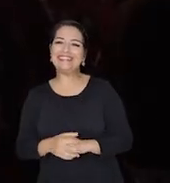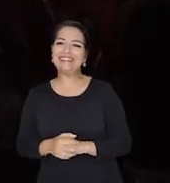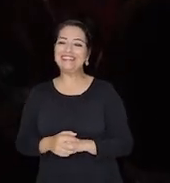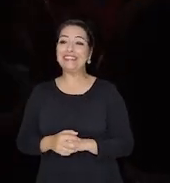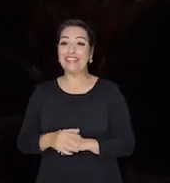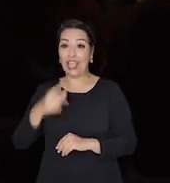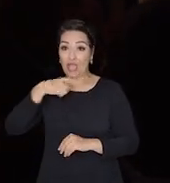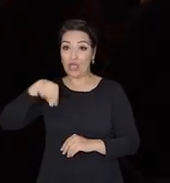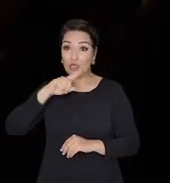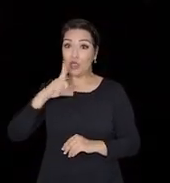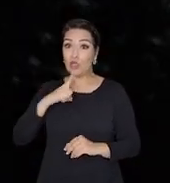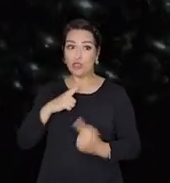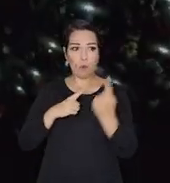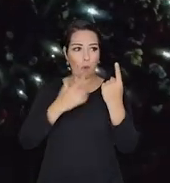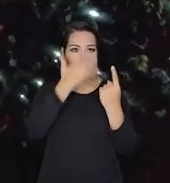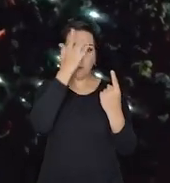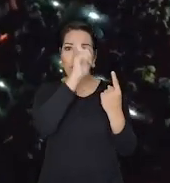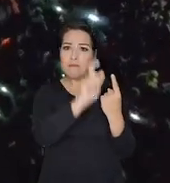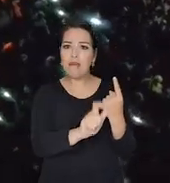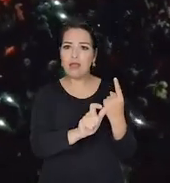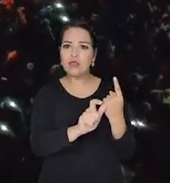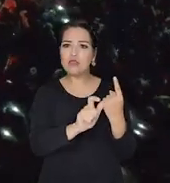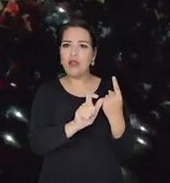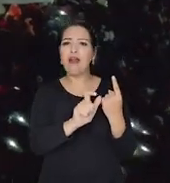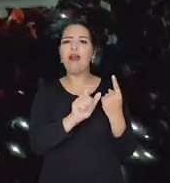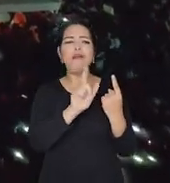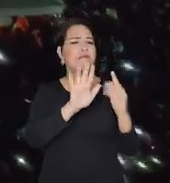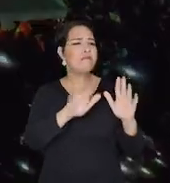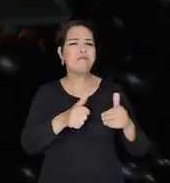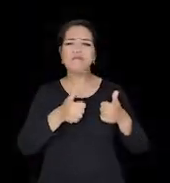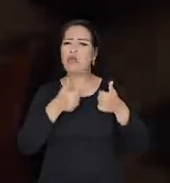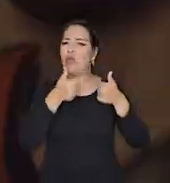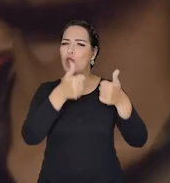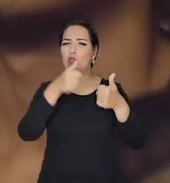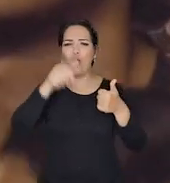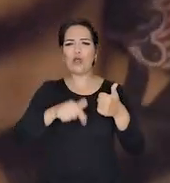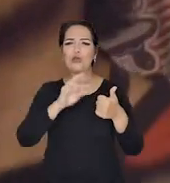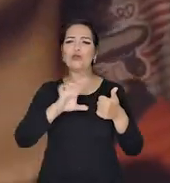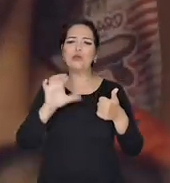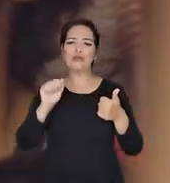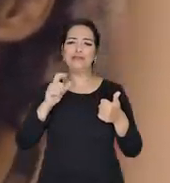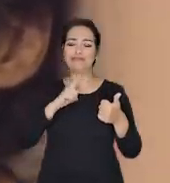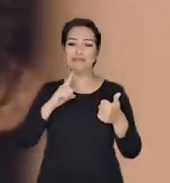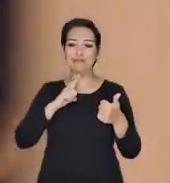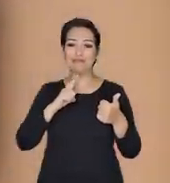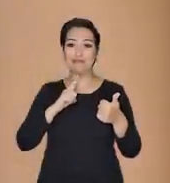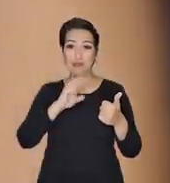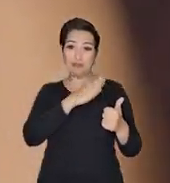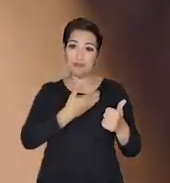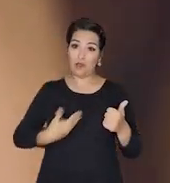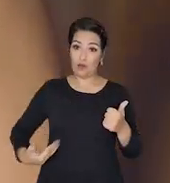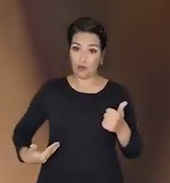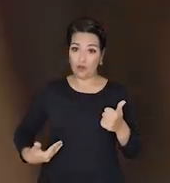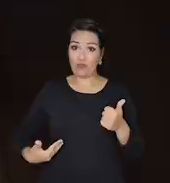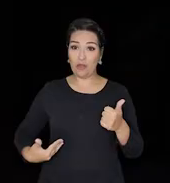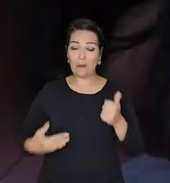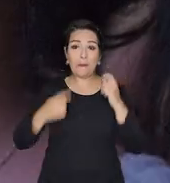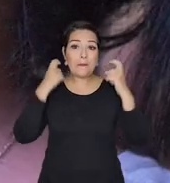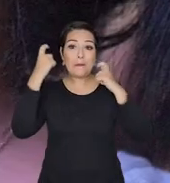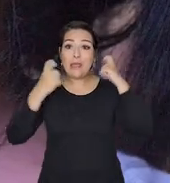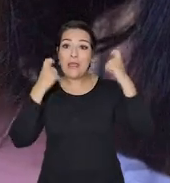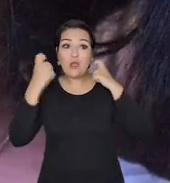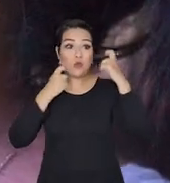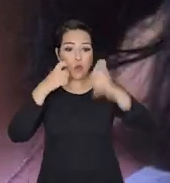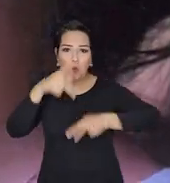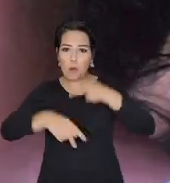a gente tem uma pessoa que é o que tem de melhor no Rio de Janeiro para governar,